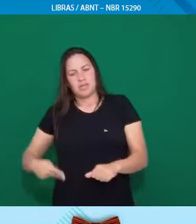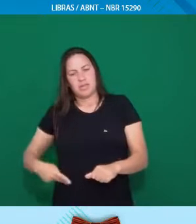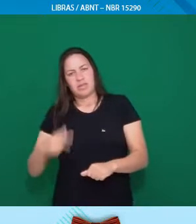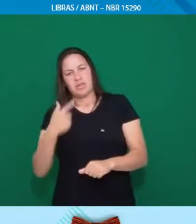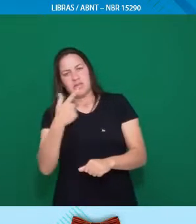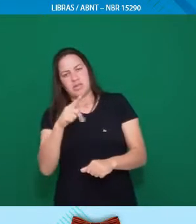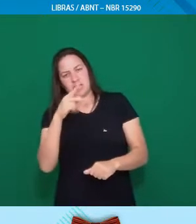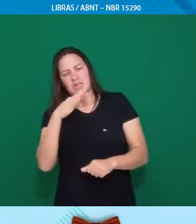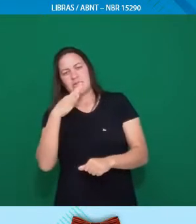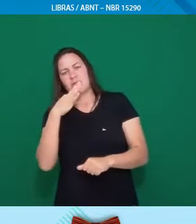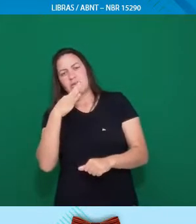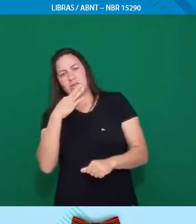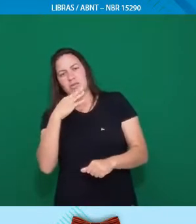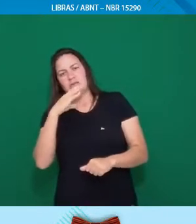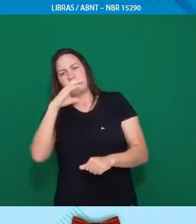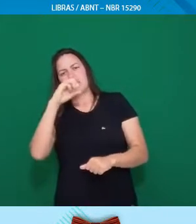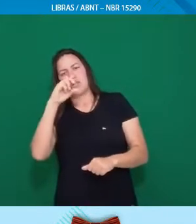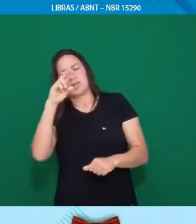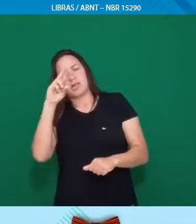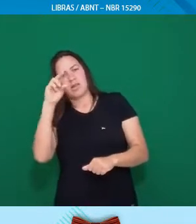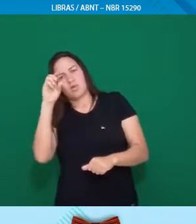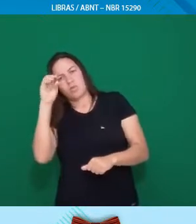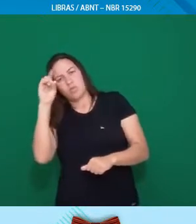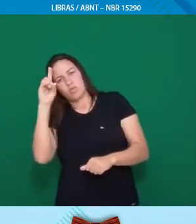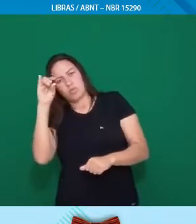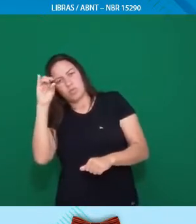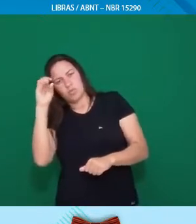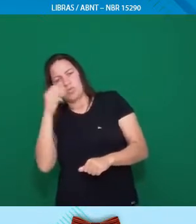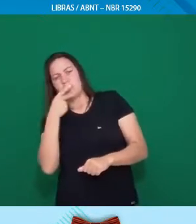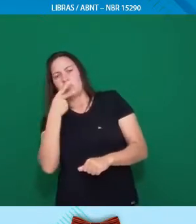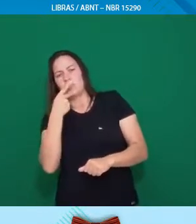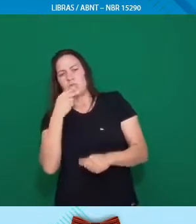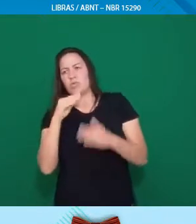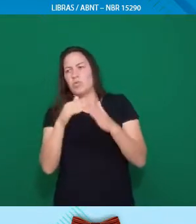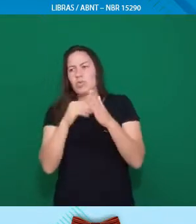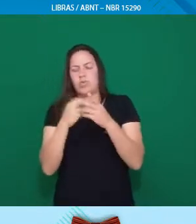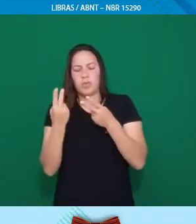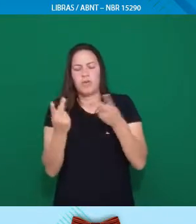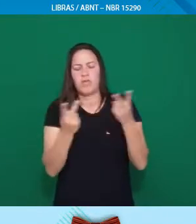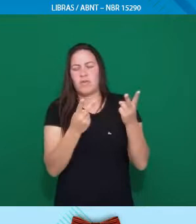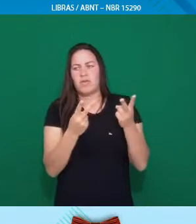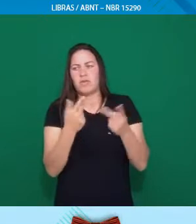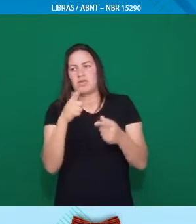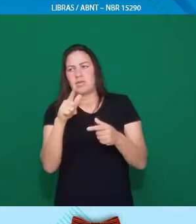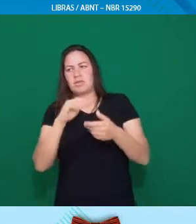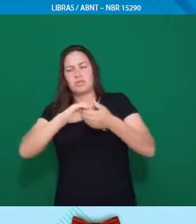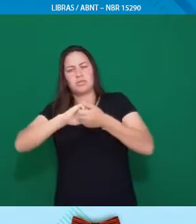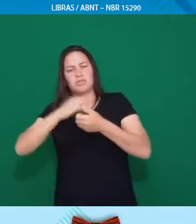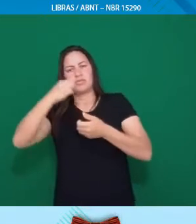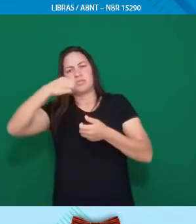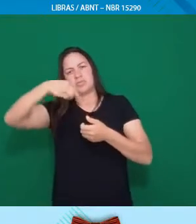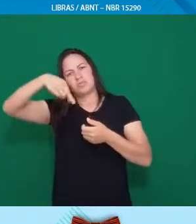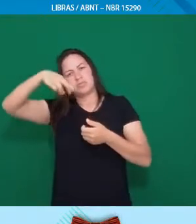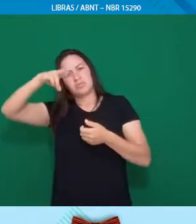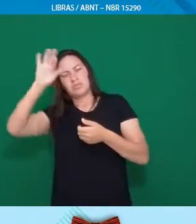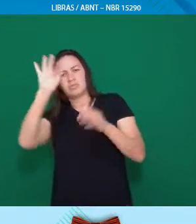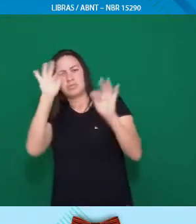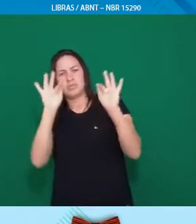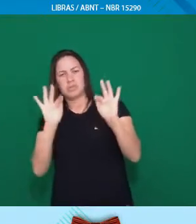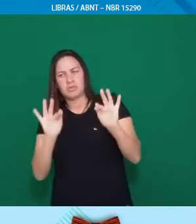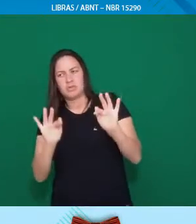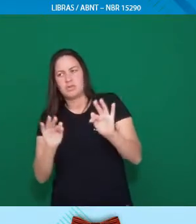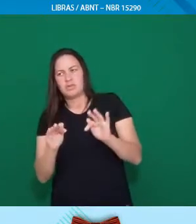Muito obrigado aí por ter reconhecido o seu Cláudio e sejam todos vocês aí todos bem vindo mas o vez a Marli